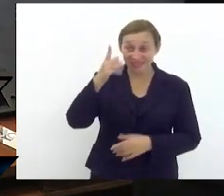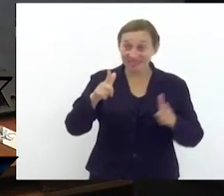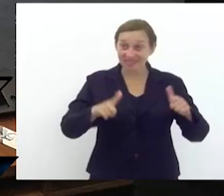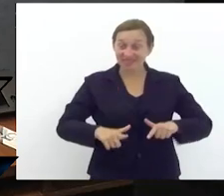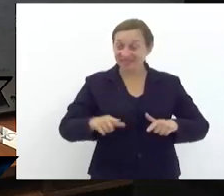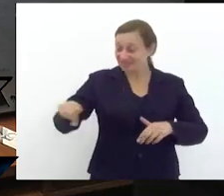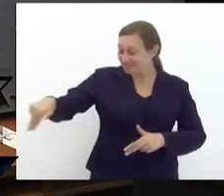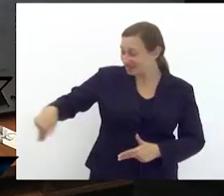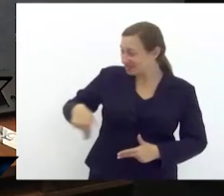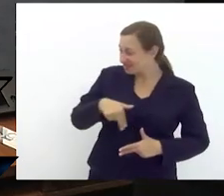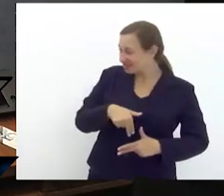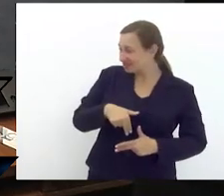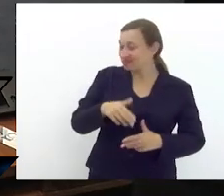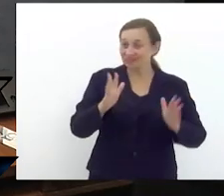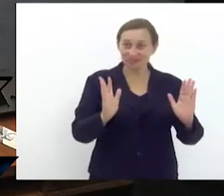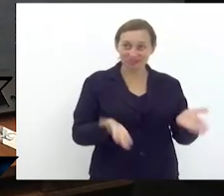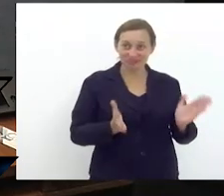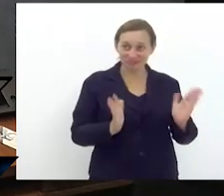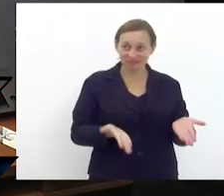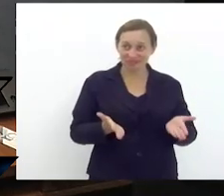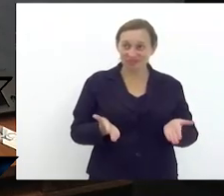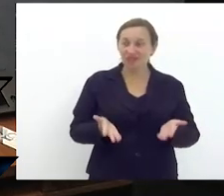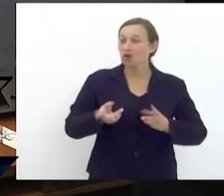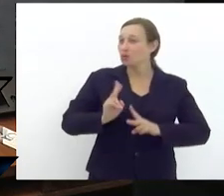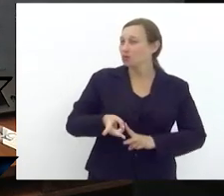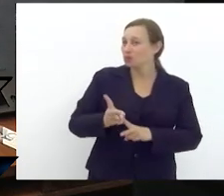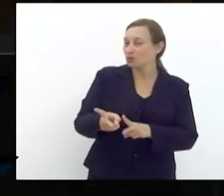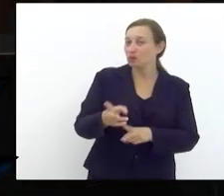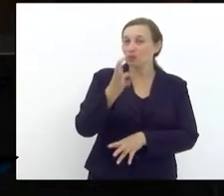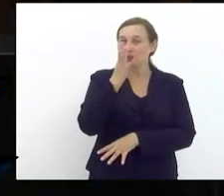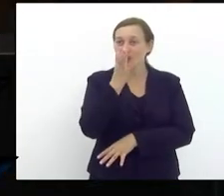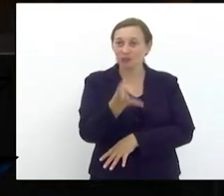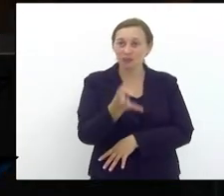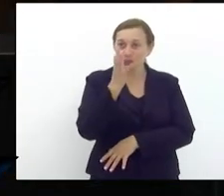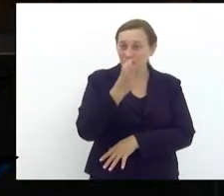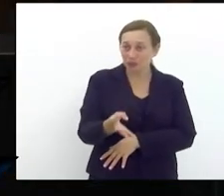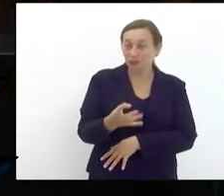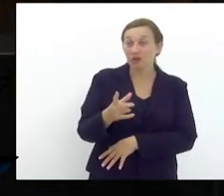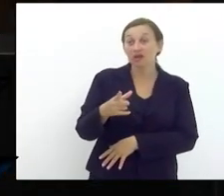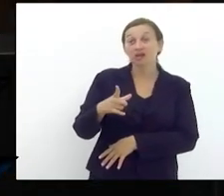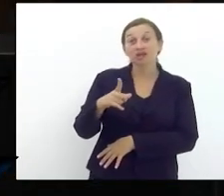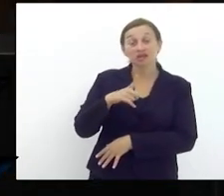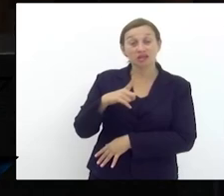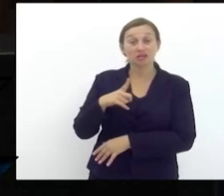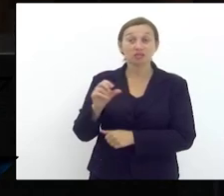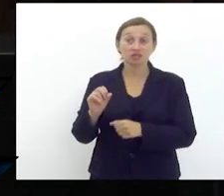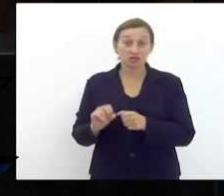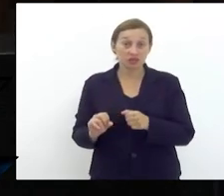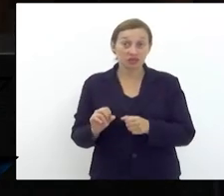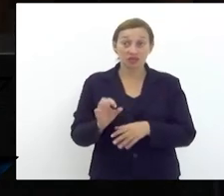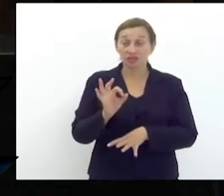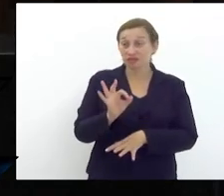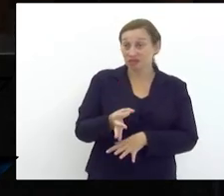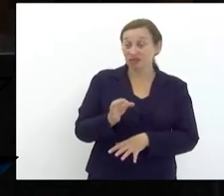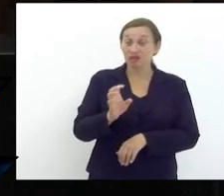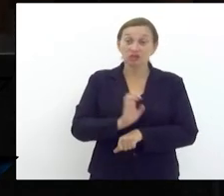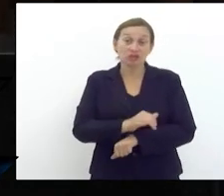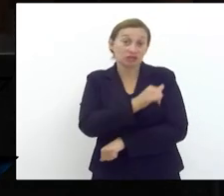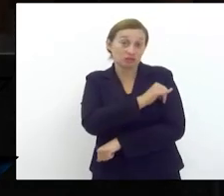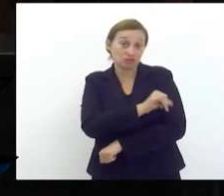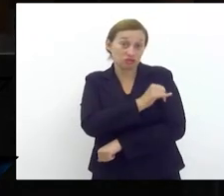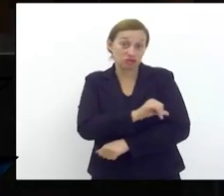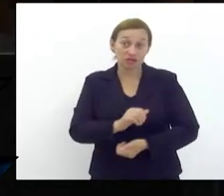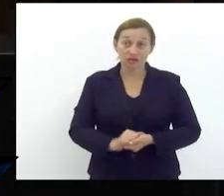Tribuna de hoje e continuar a denúncia daquilo que a gente tem feito sistematicamente no estado do Rio de Janeiro